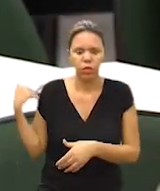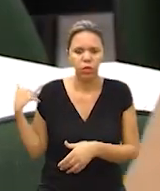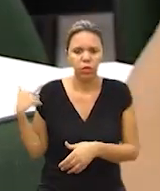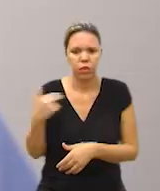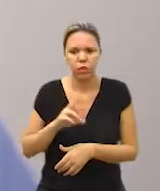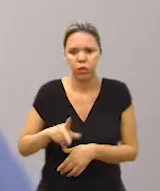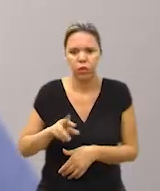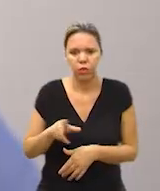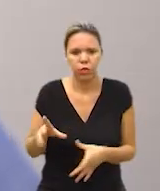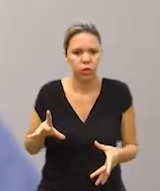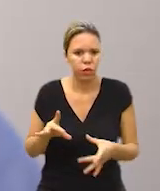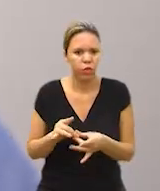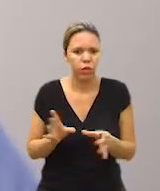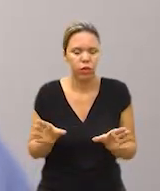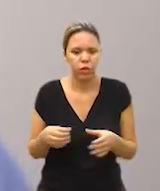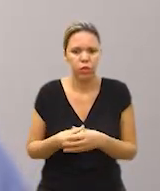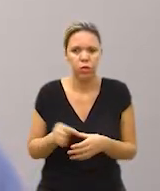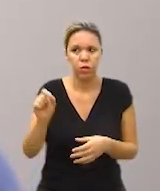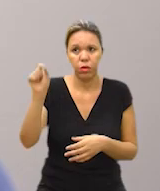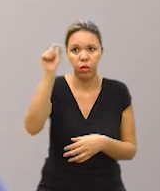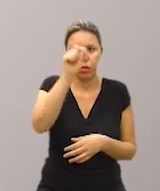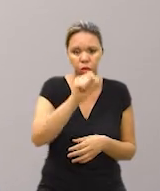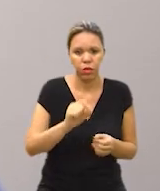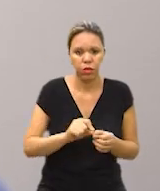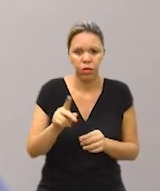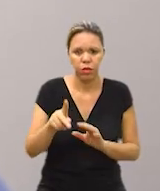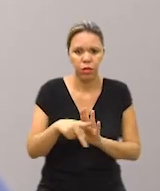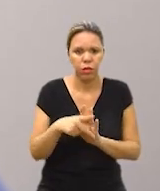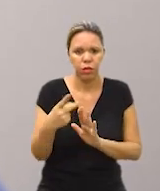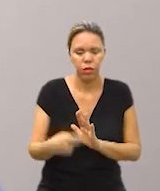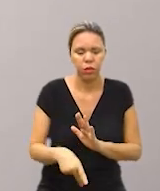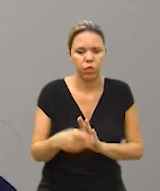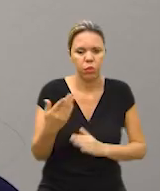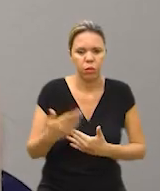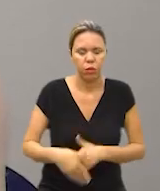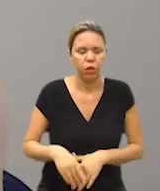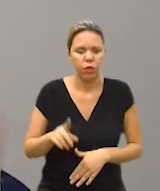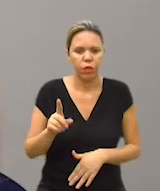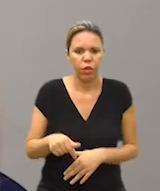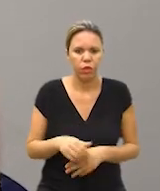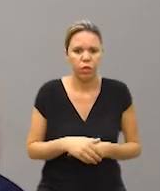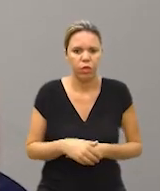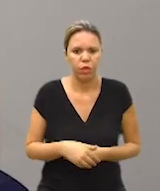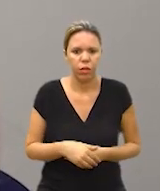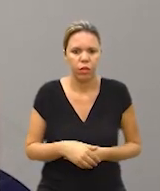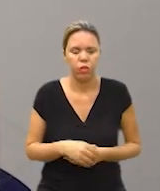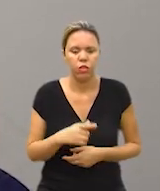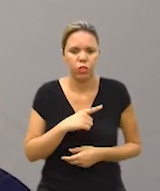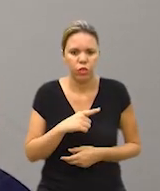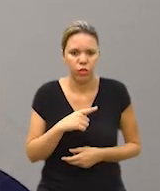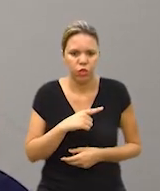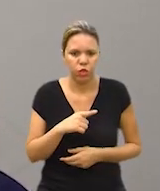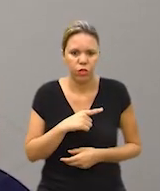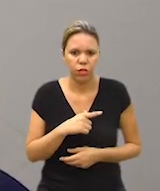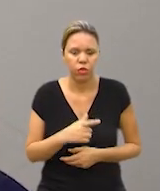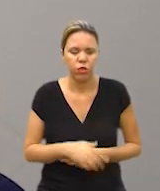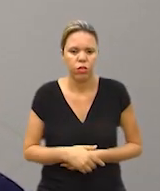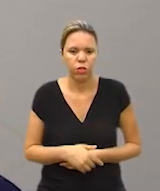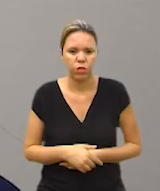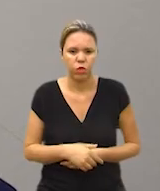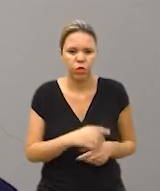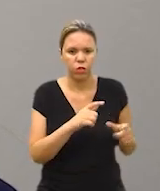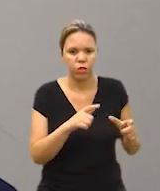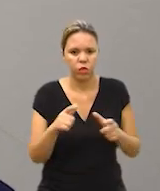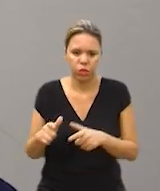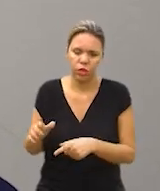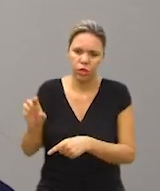ela não era unificada. Cada estado fazia sua prova. E com isso, havia estados com provas